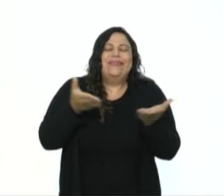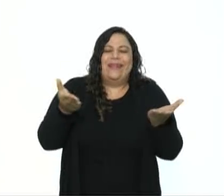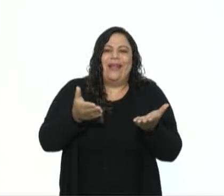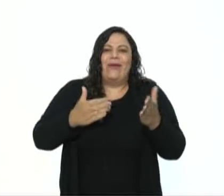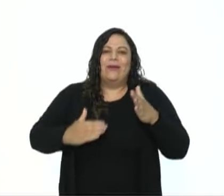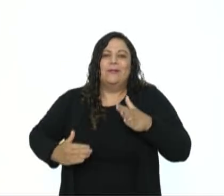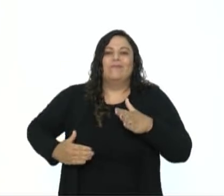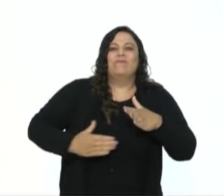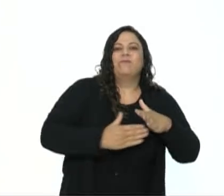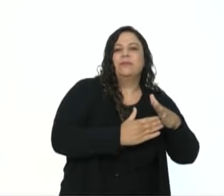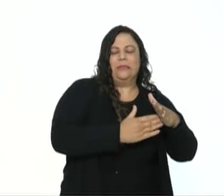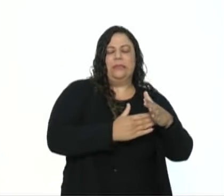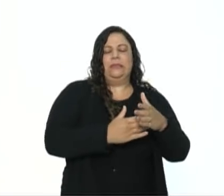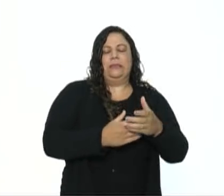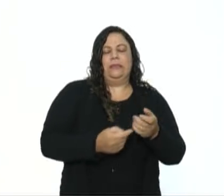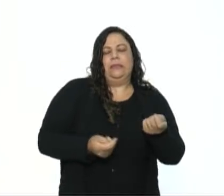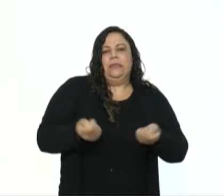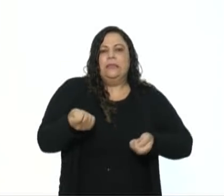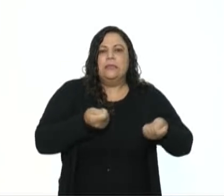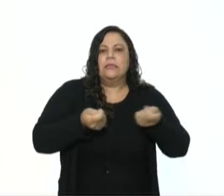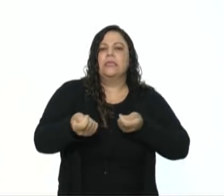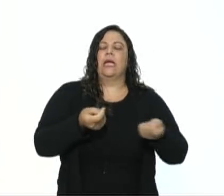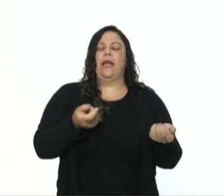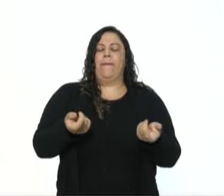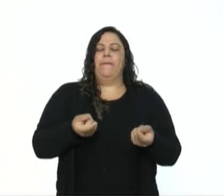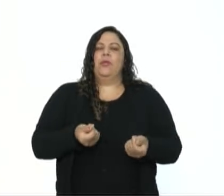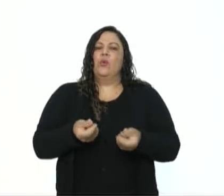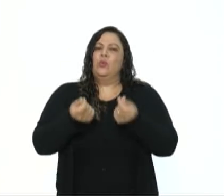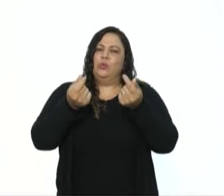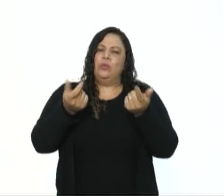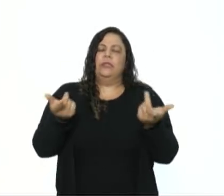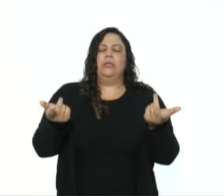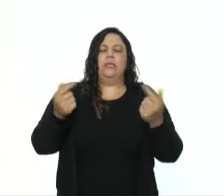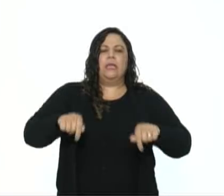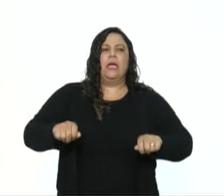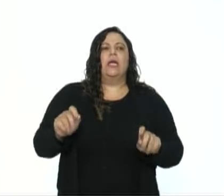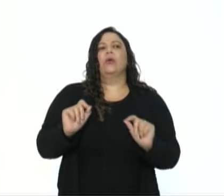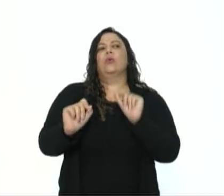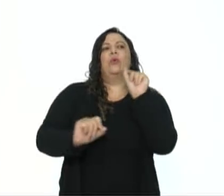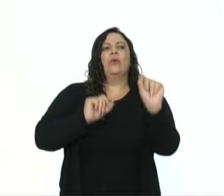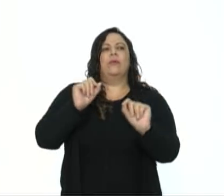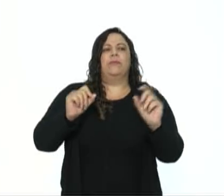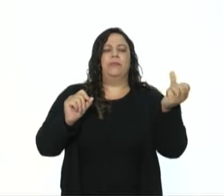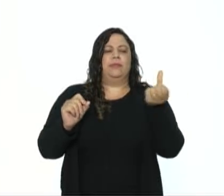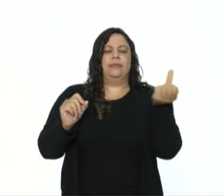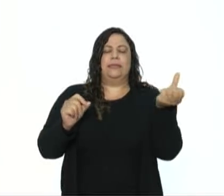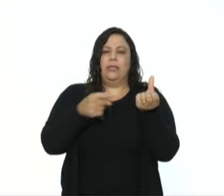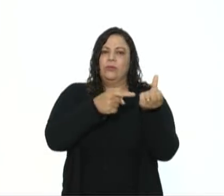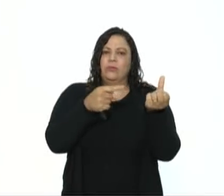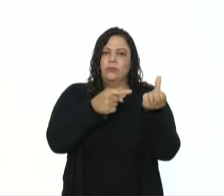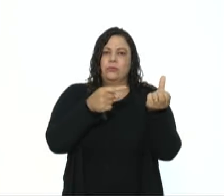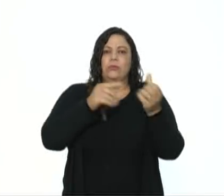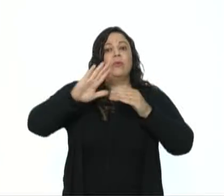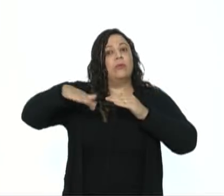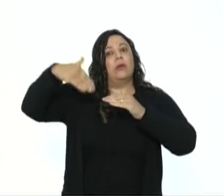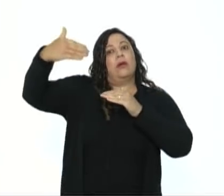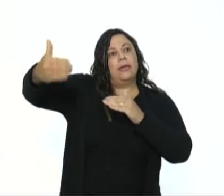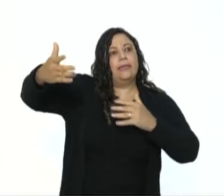a curto, médio e longo prazo. Parágrafo 6º, além disso, abre aspas, então a gente tem ali a Adriana